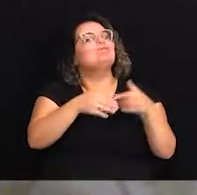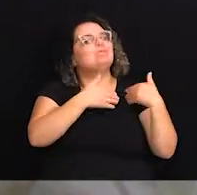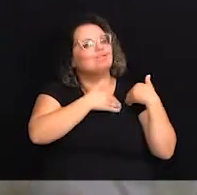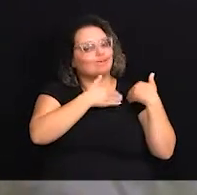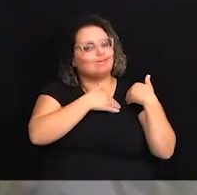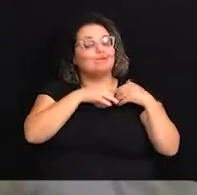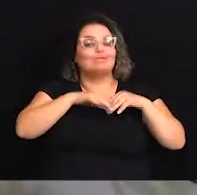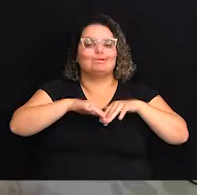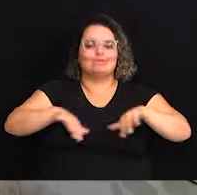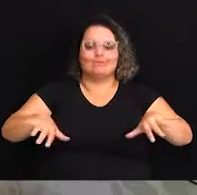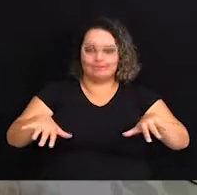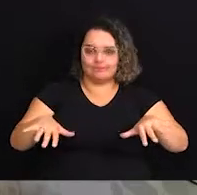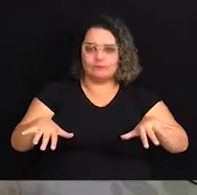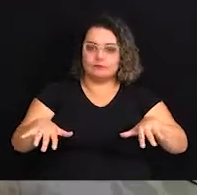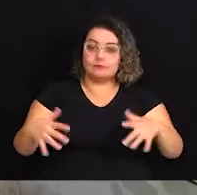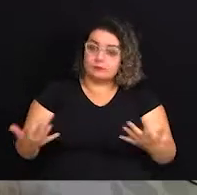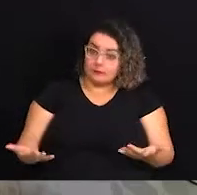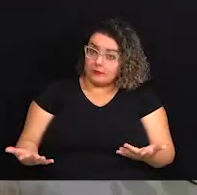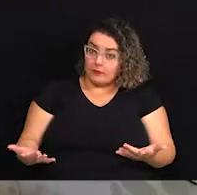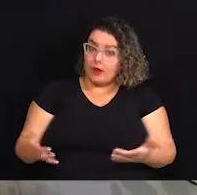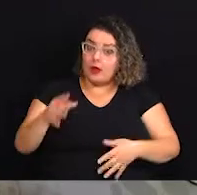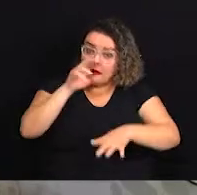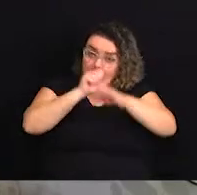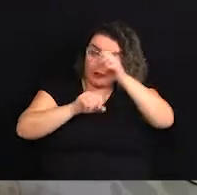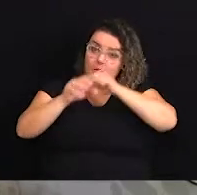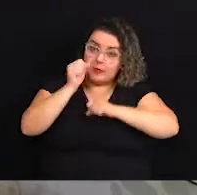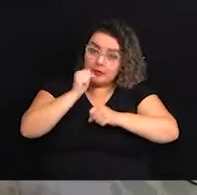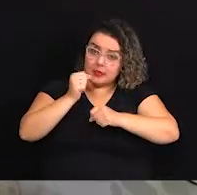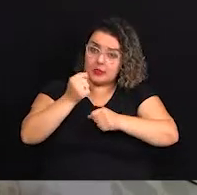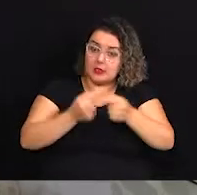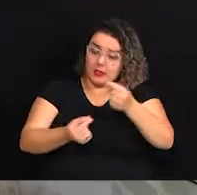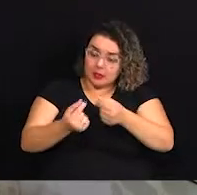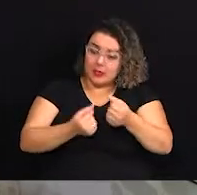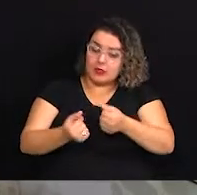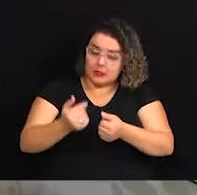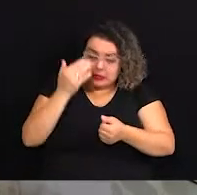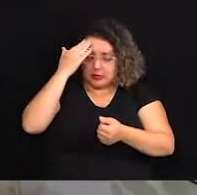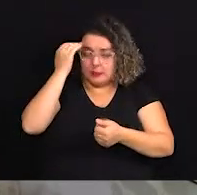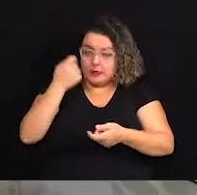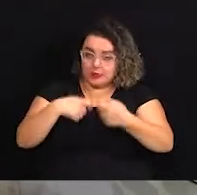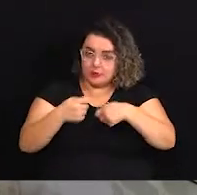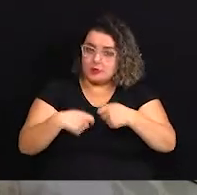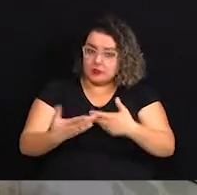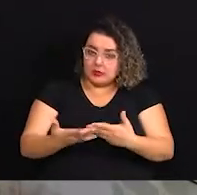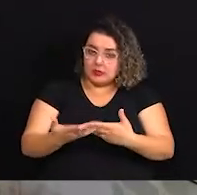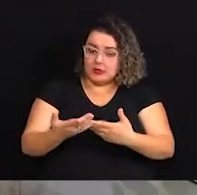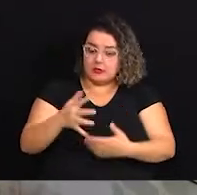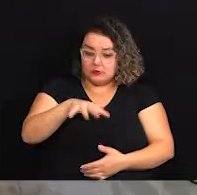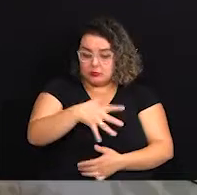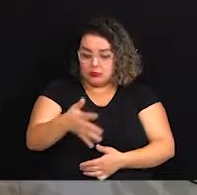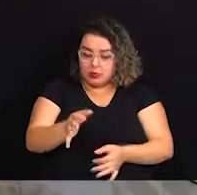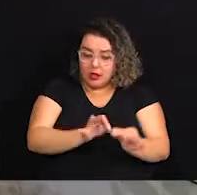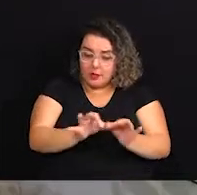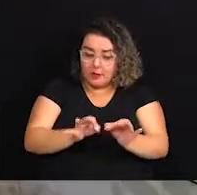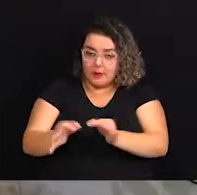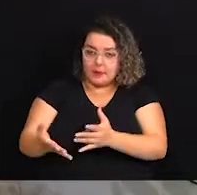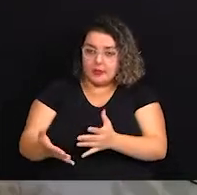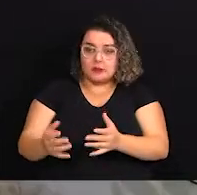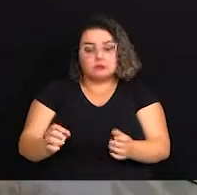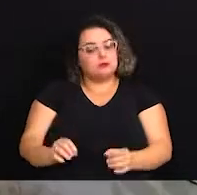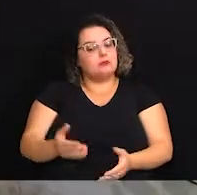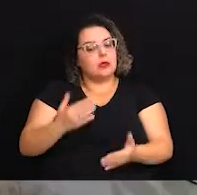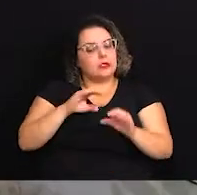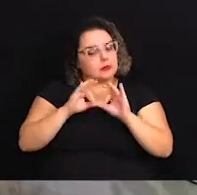responsável pela separação. Então nada melhor do que aprender a lidar com o dinheiro, aprender a fazer orçamento, quebrar um pouco esse tabu para as